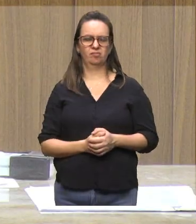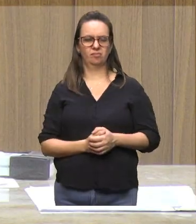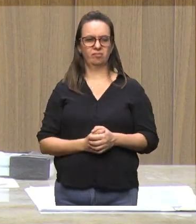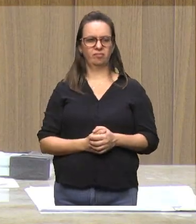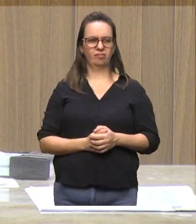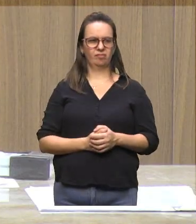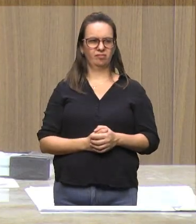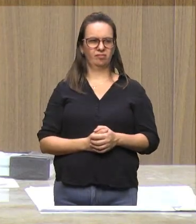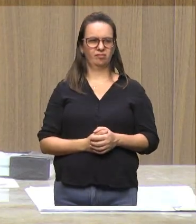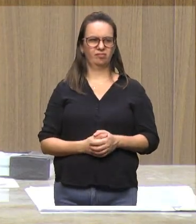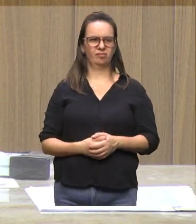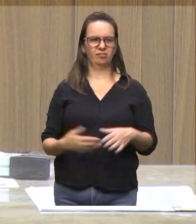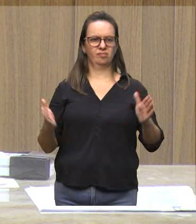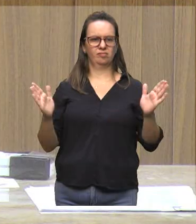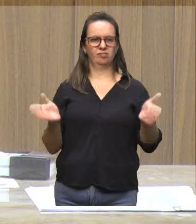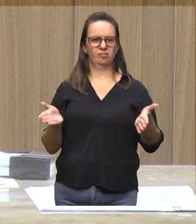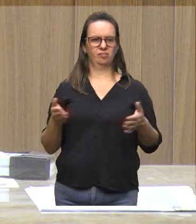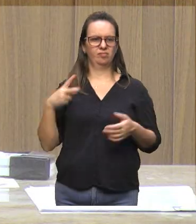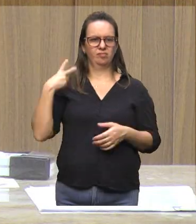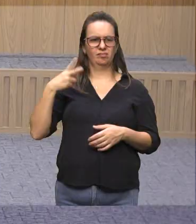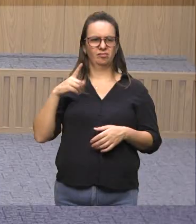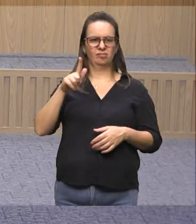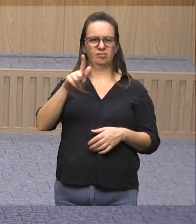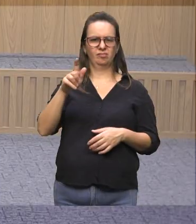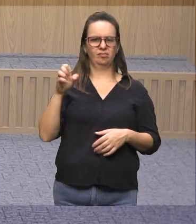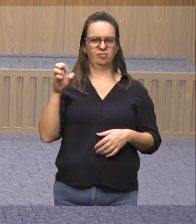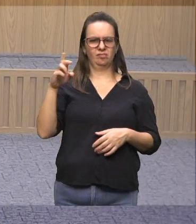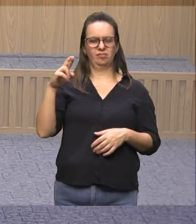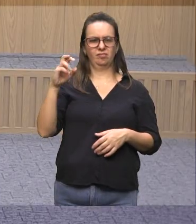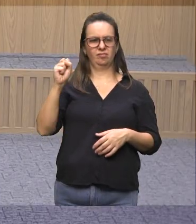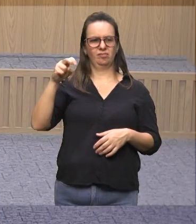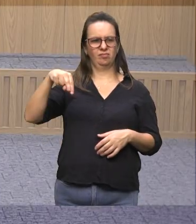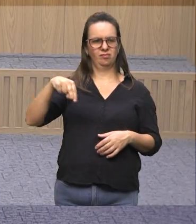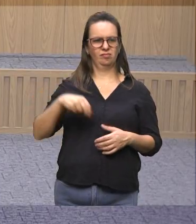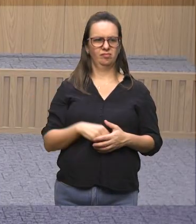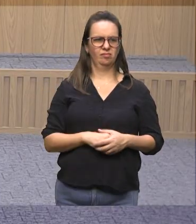Com a palavra, o vereador Gerson Alves.